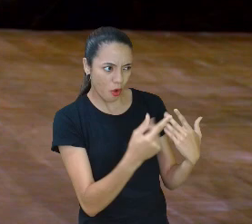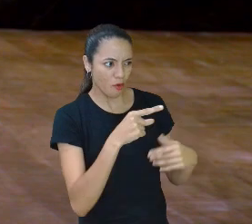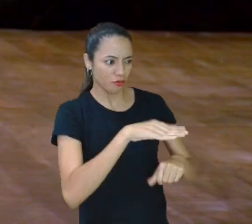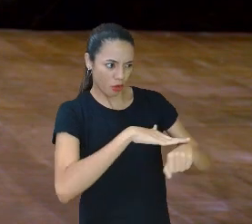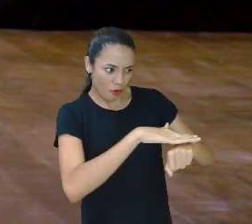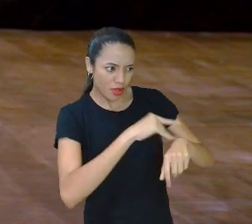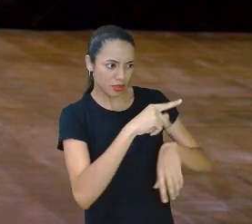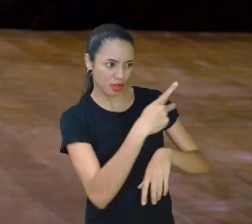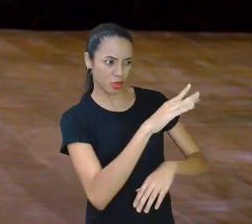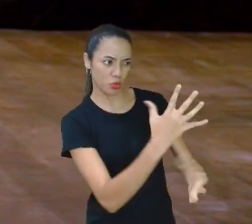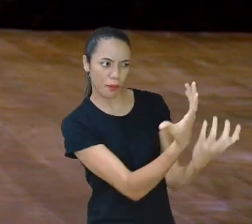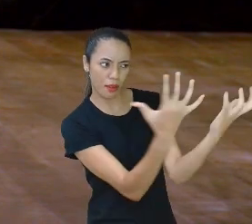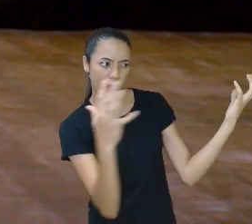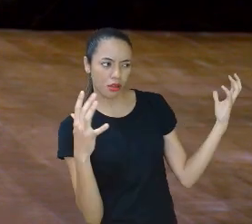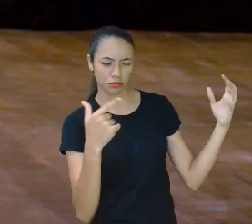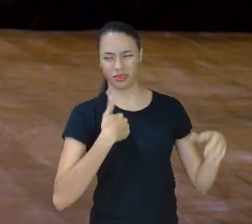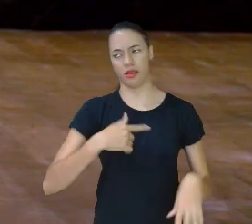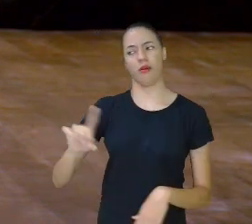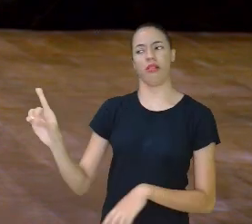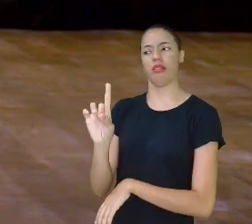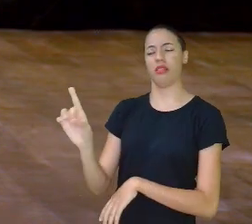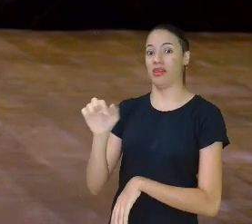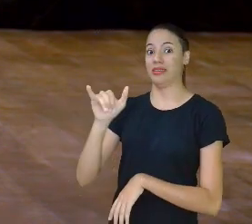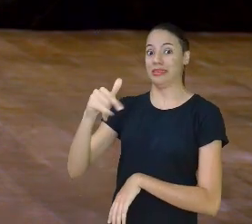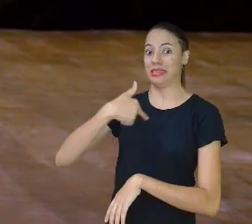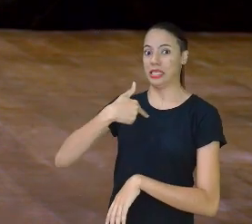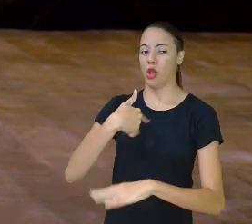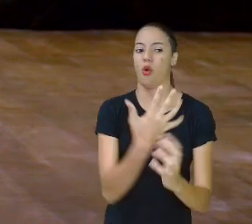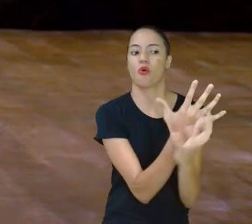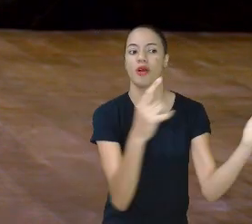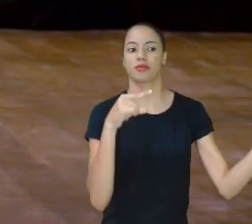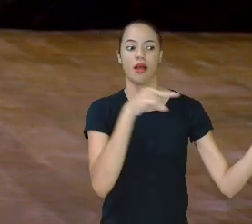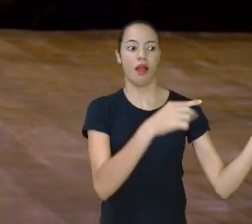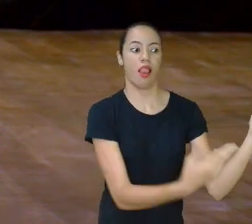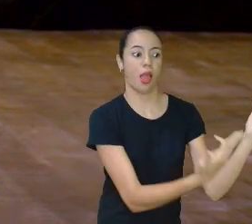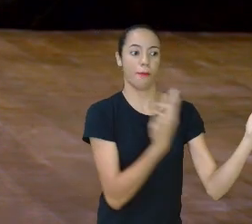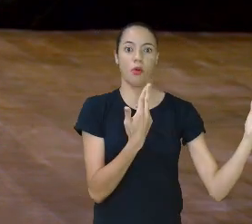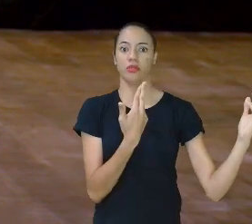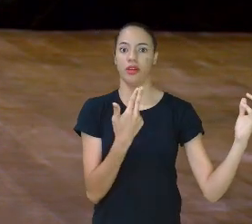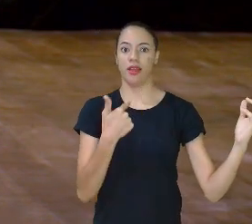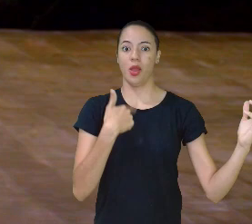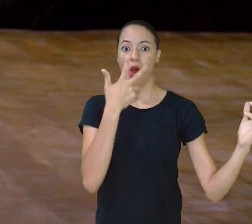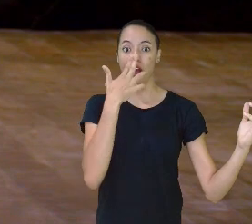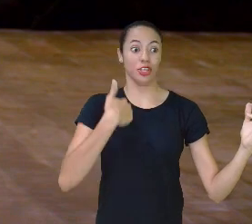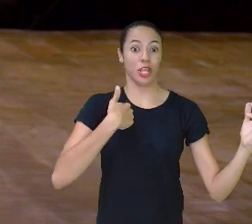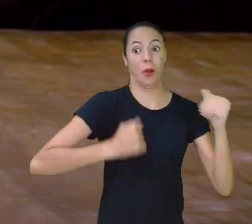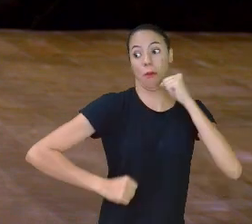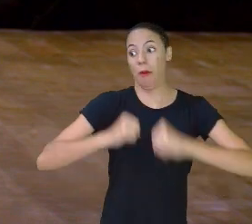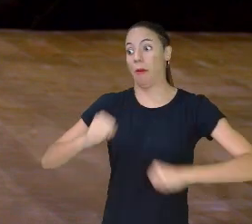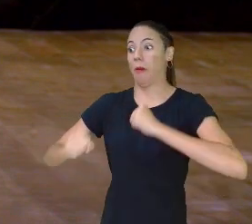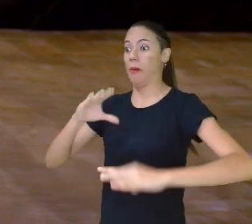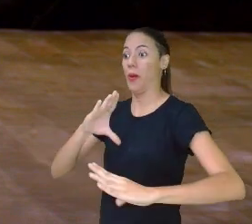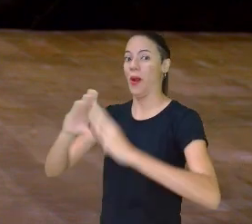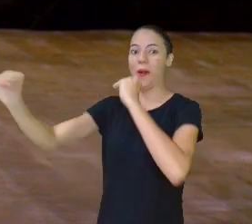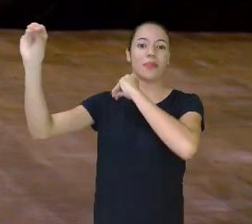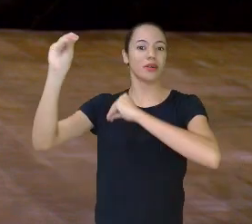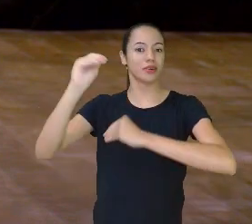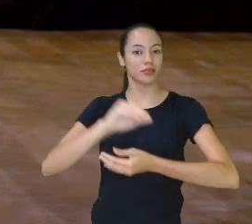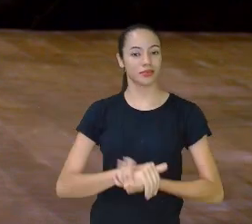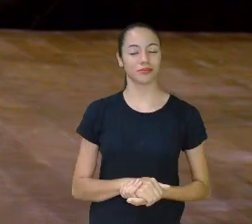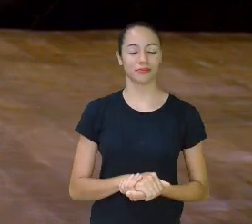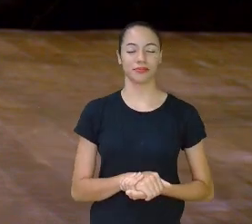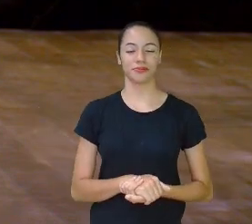não. Se eu conversar e uma responder, eu acho que eu vou sair correndo.